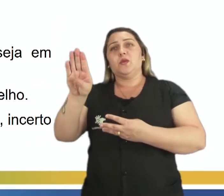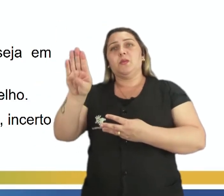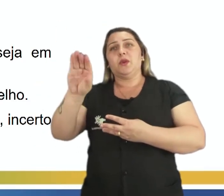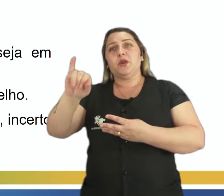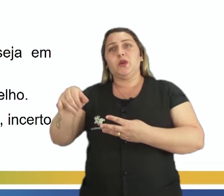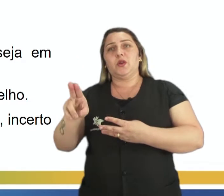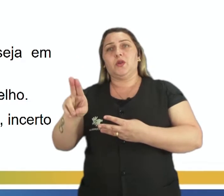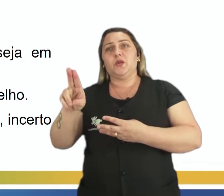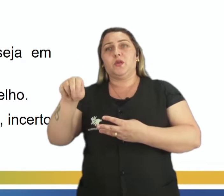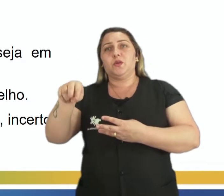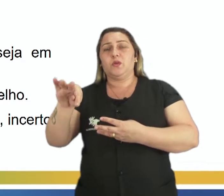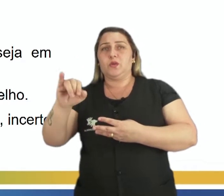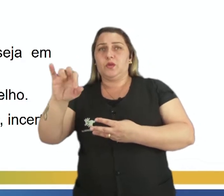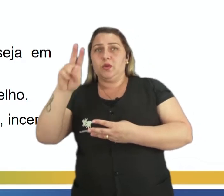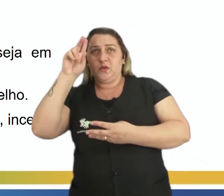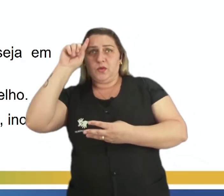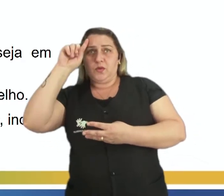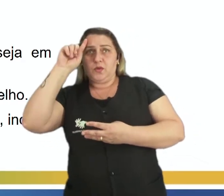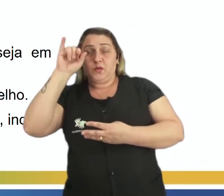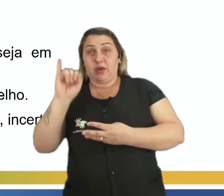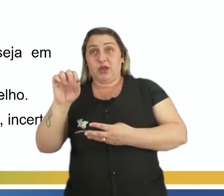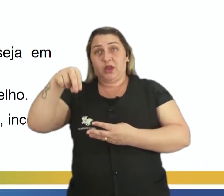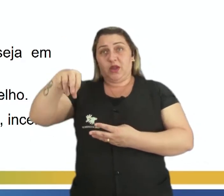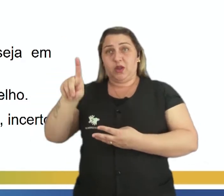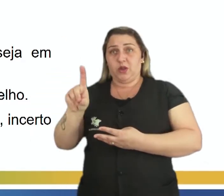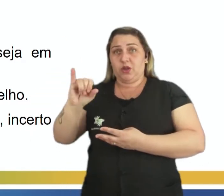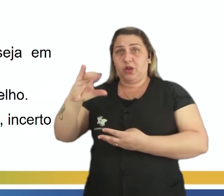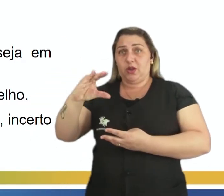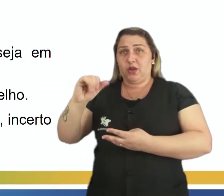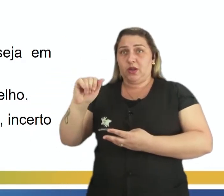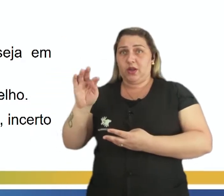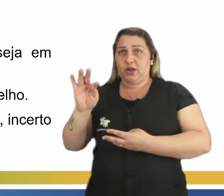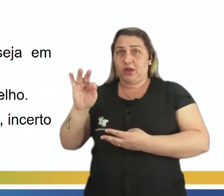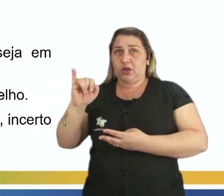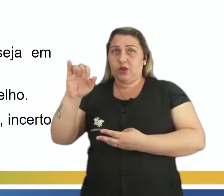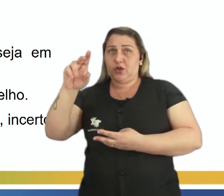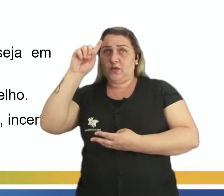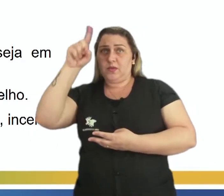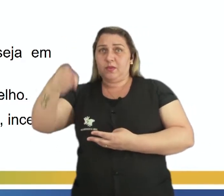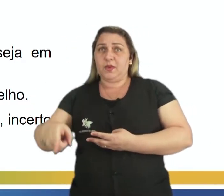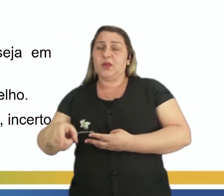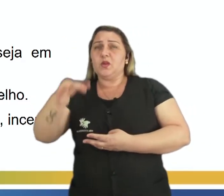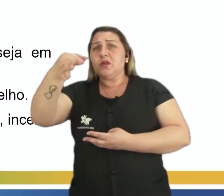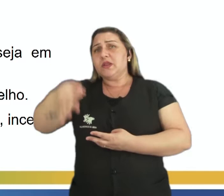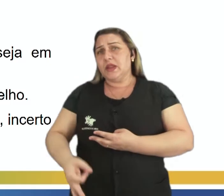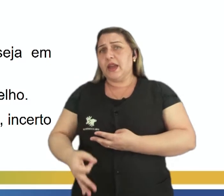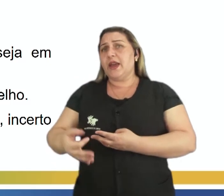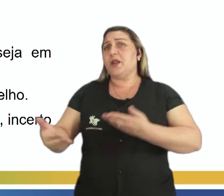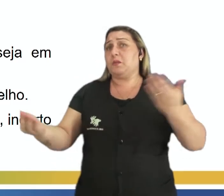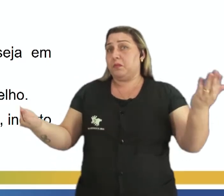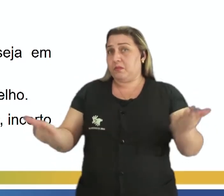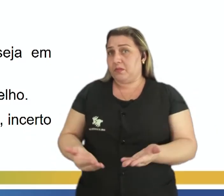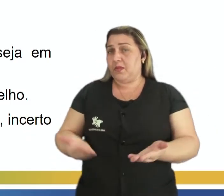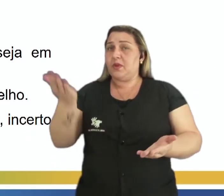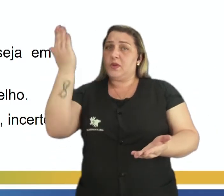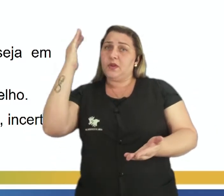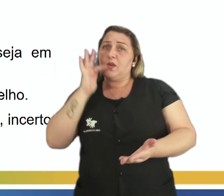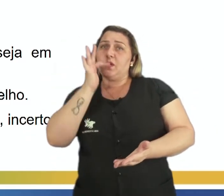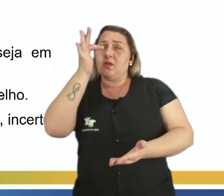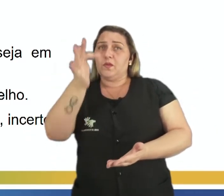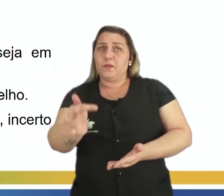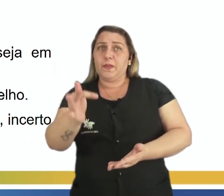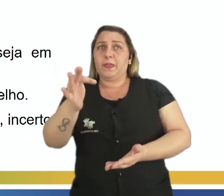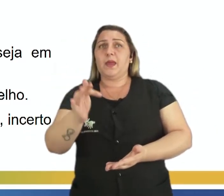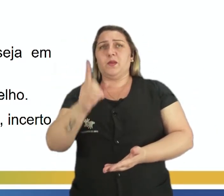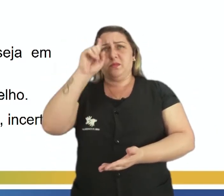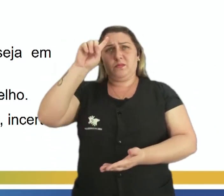cada um deles? O indicativo apresenta um fato como certo, seja em referência ao presente, o passado ou o futuro.